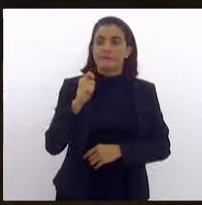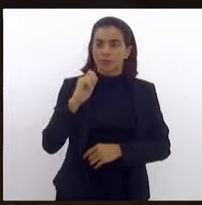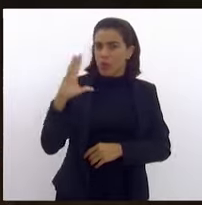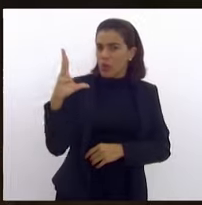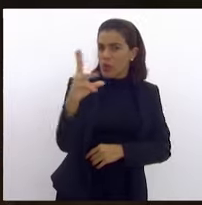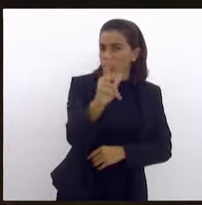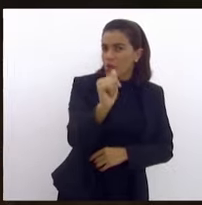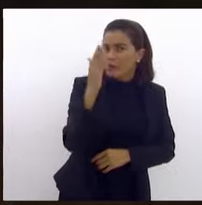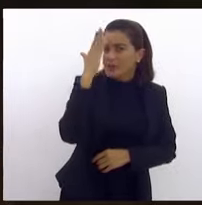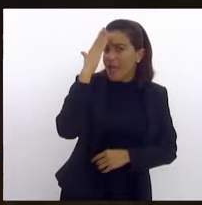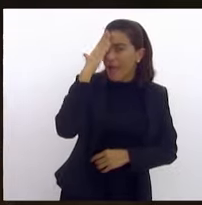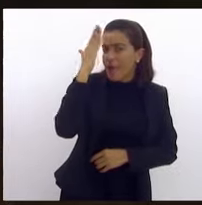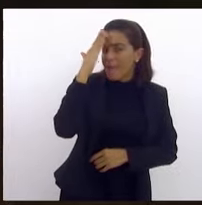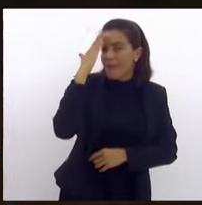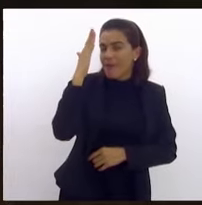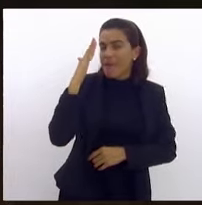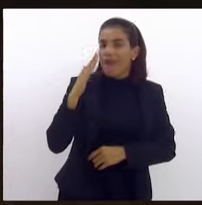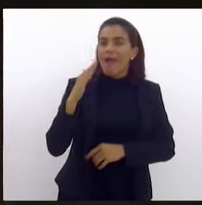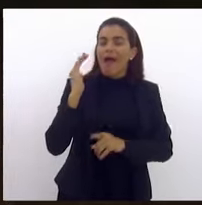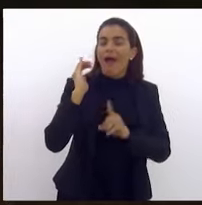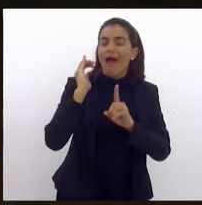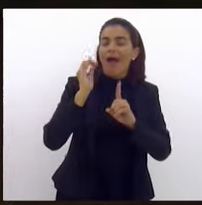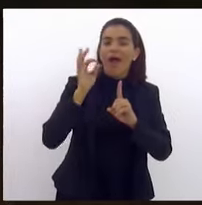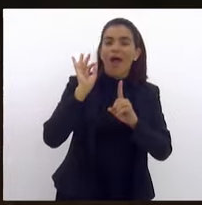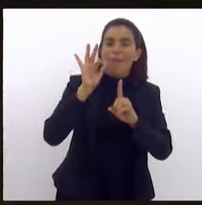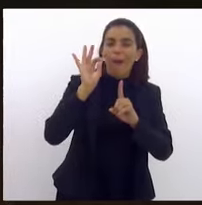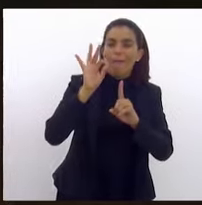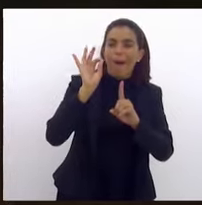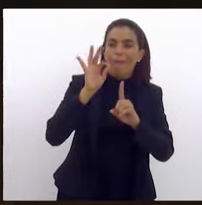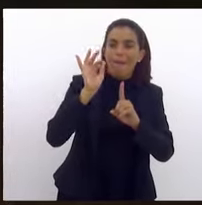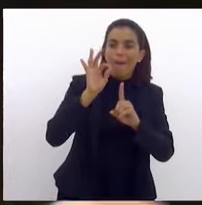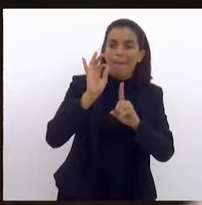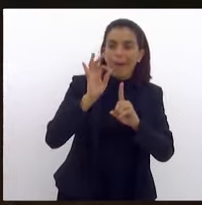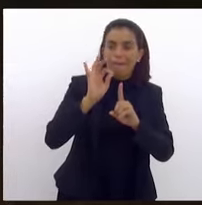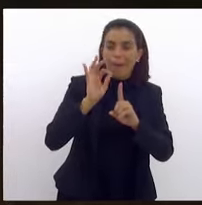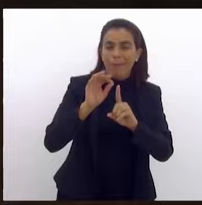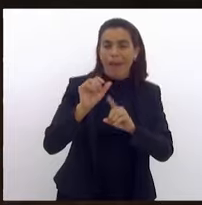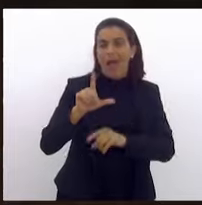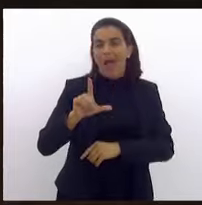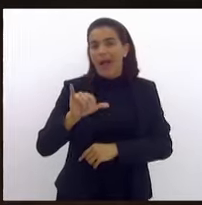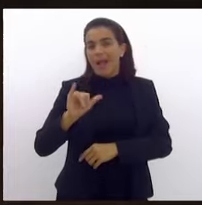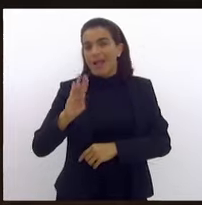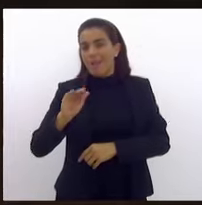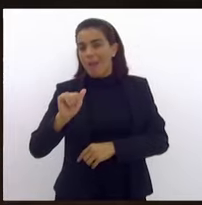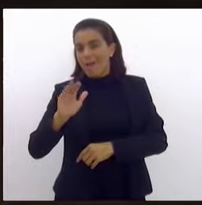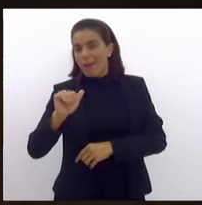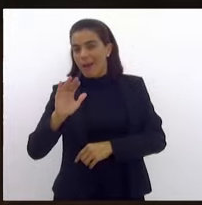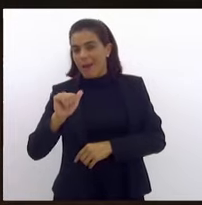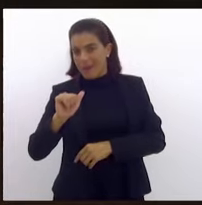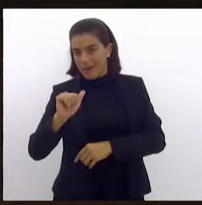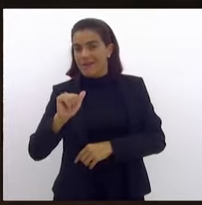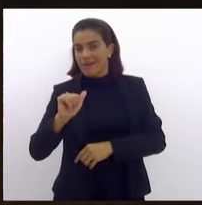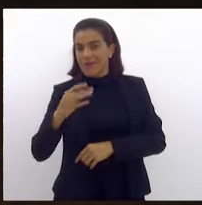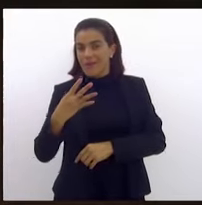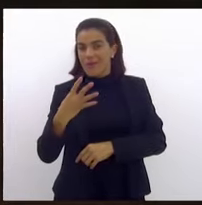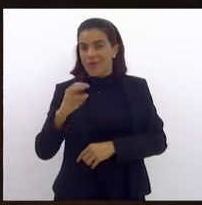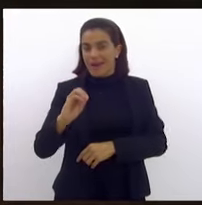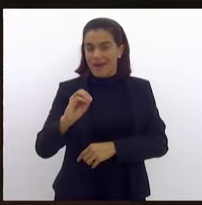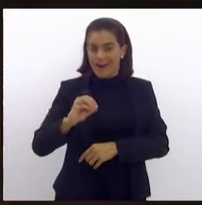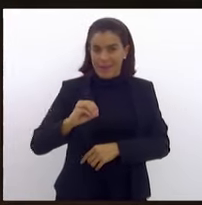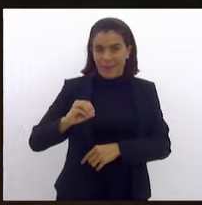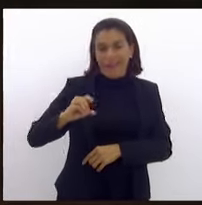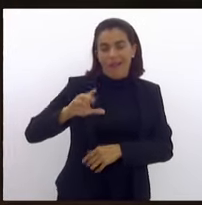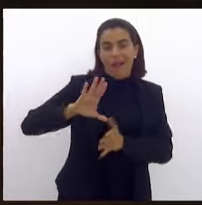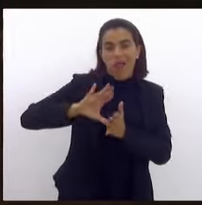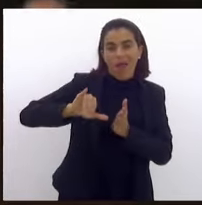aqui já ouviram aquela fábula dos contos infantis do Alibabá e os 40 companheiros. O prefeito Eduardo